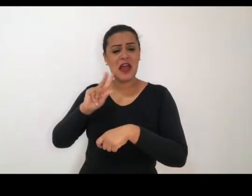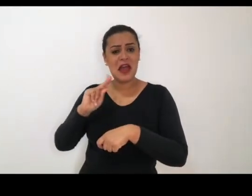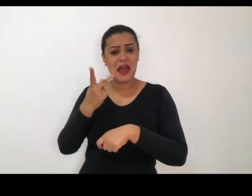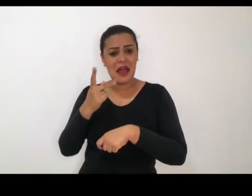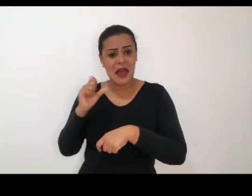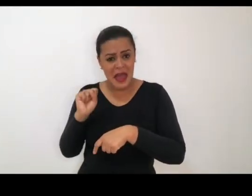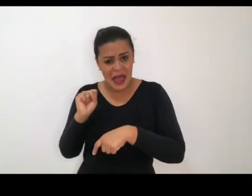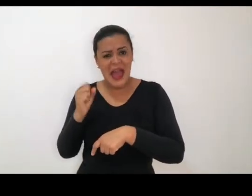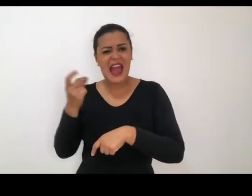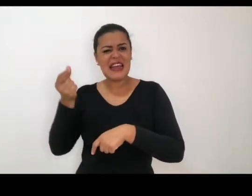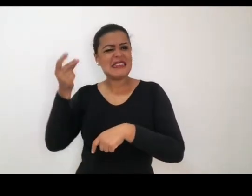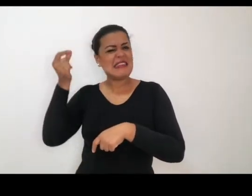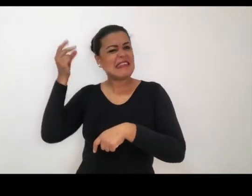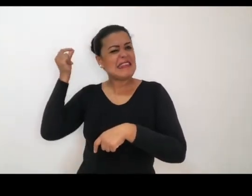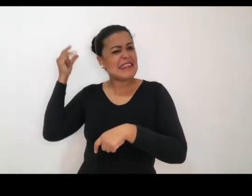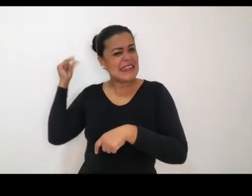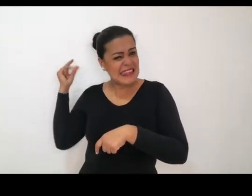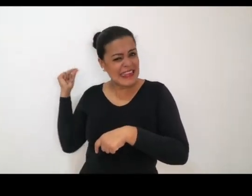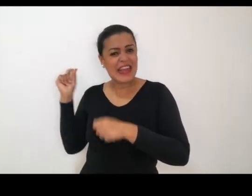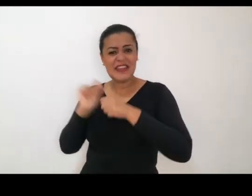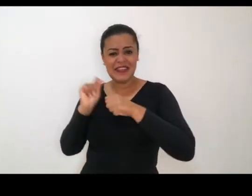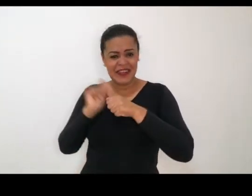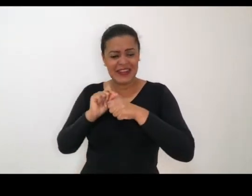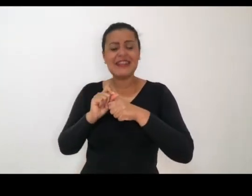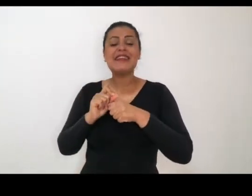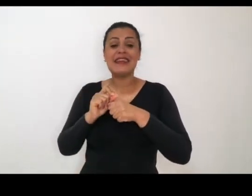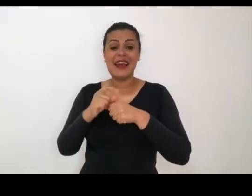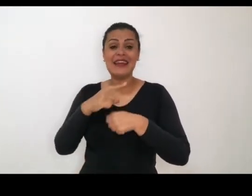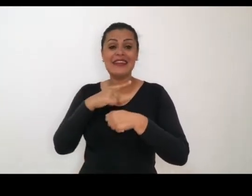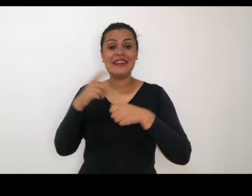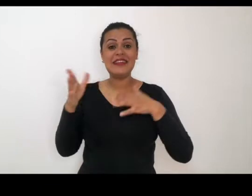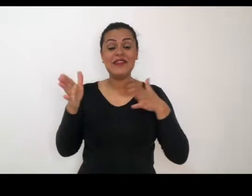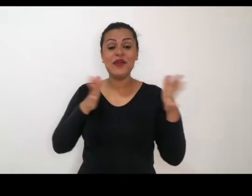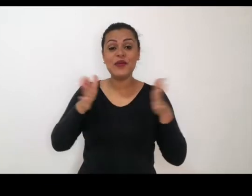VHS, e a gente não a gente via